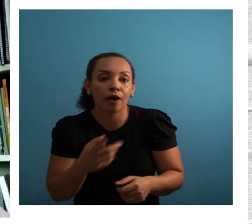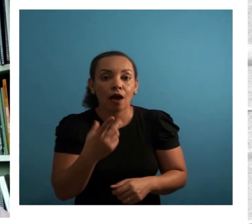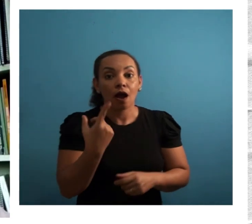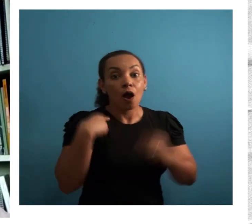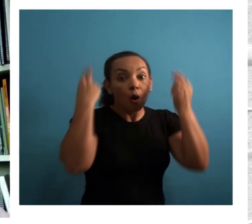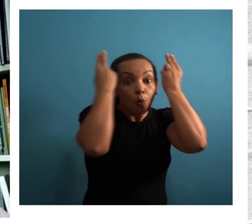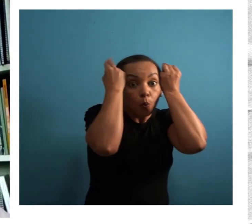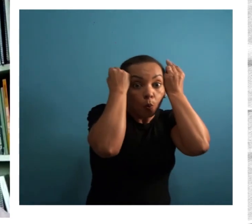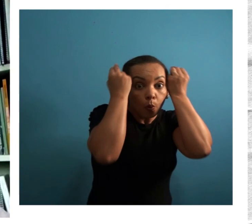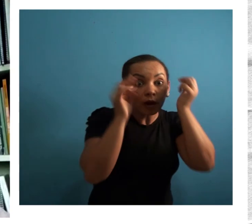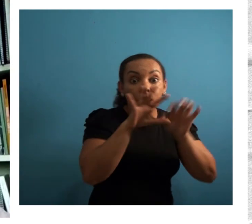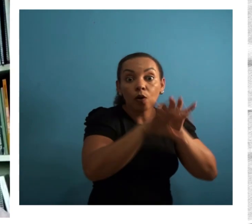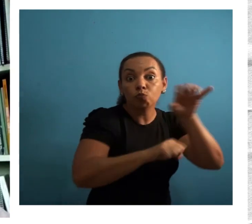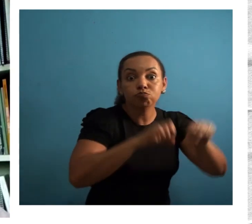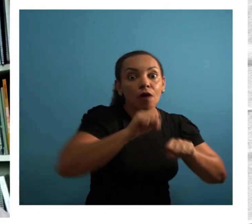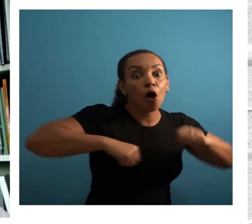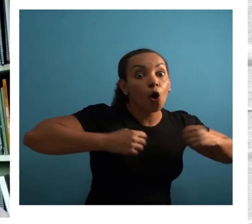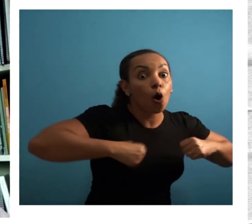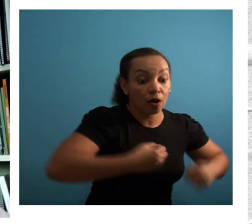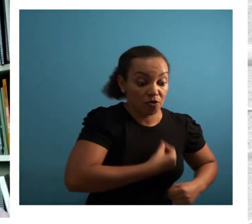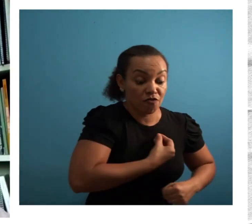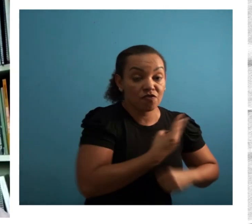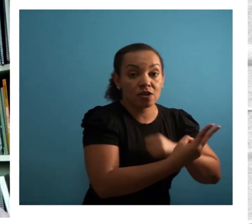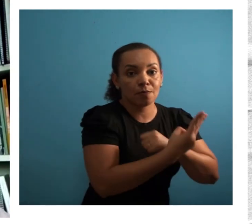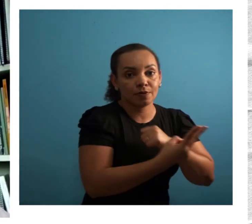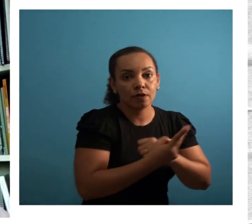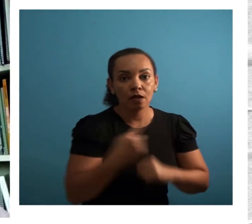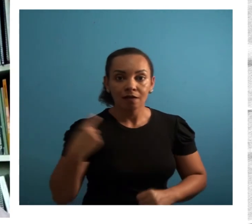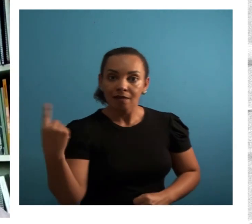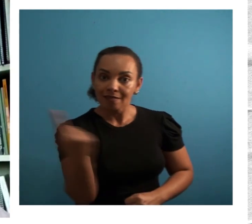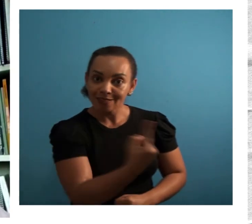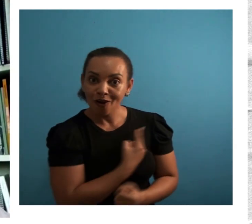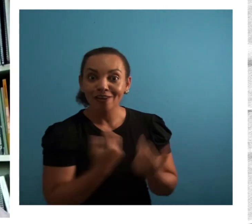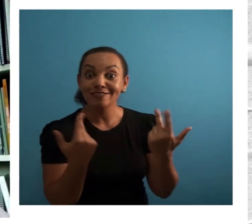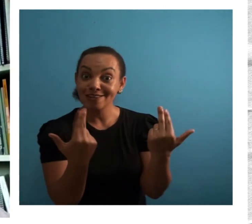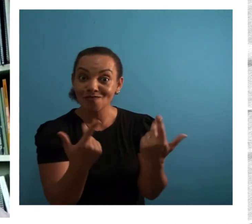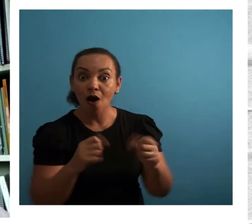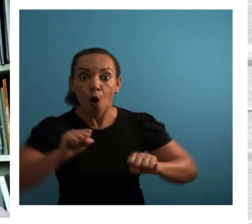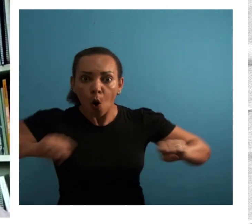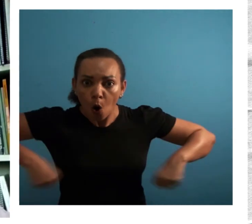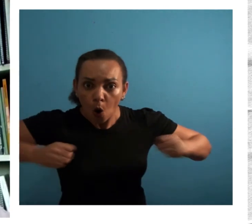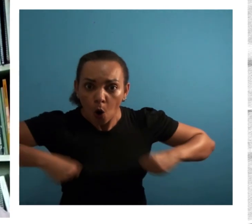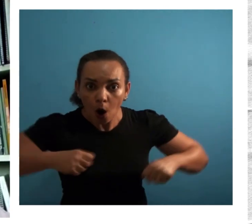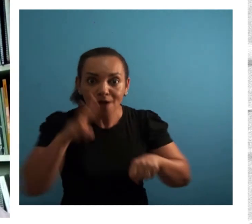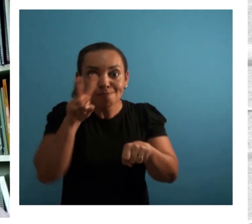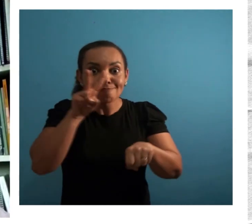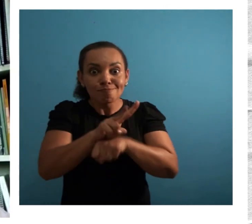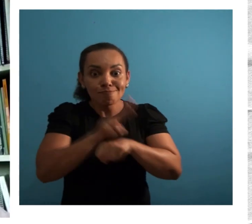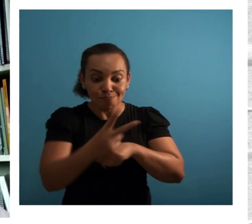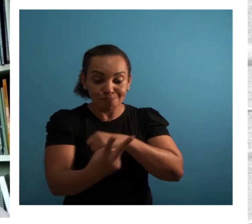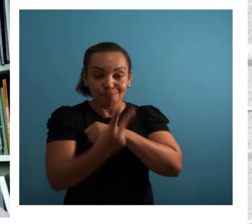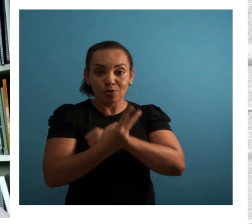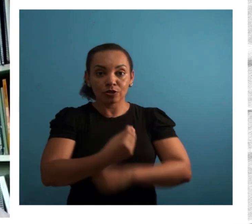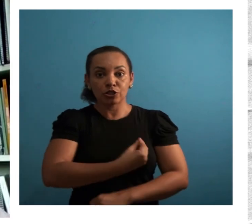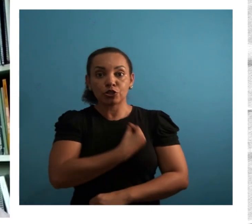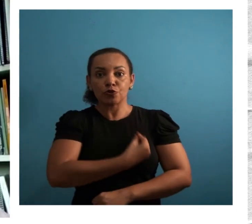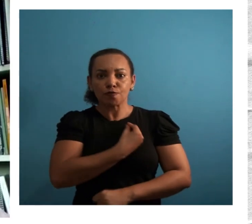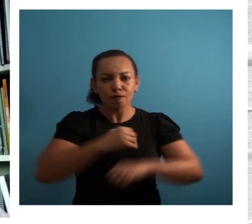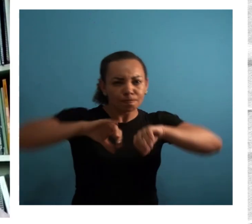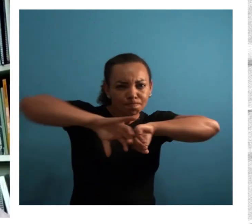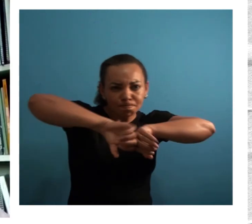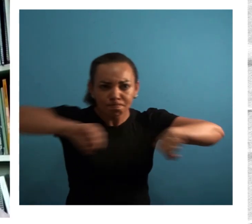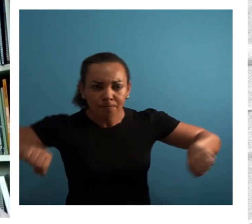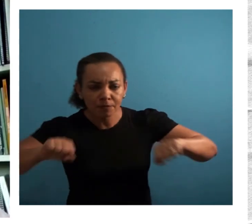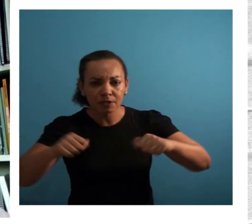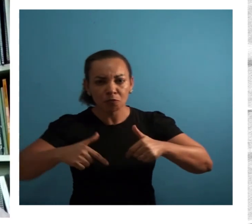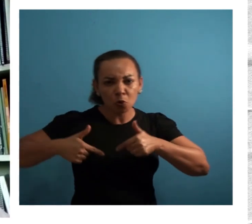nós corremos pela nossa vida nós andamos na frente nós abrimos as fronteiras nós somos